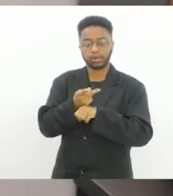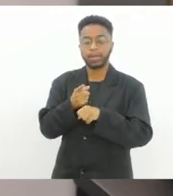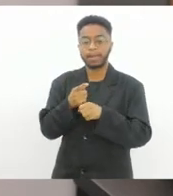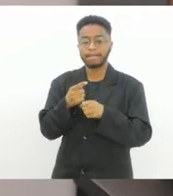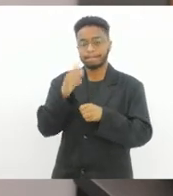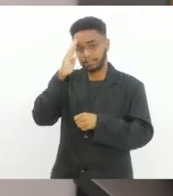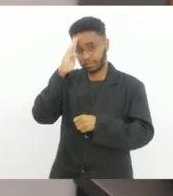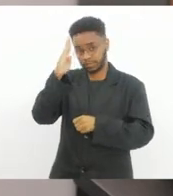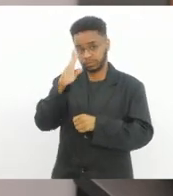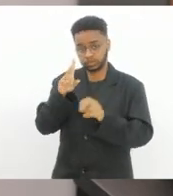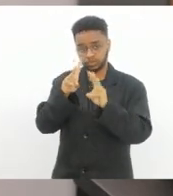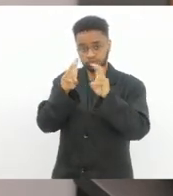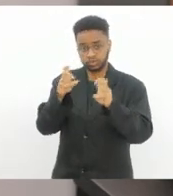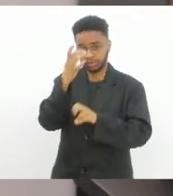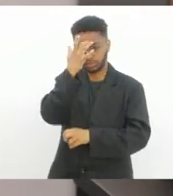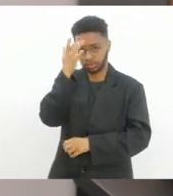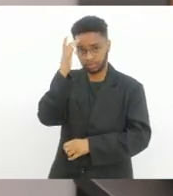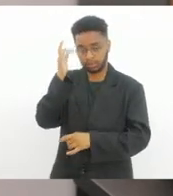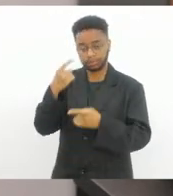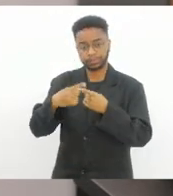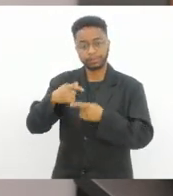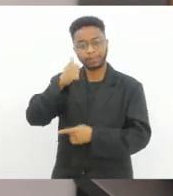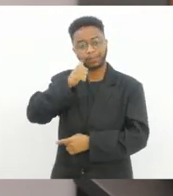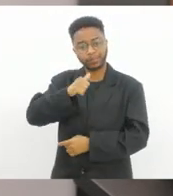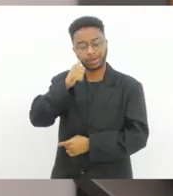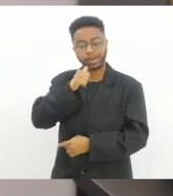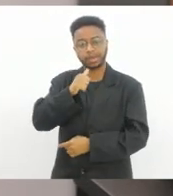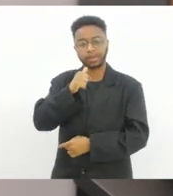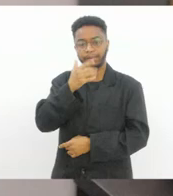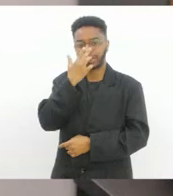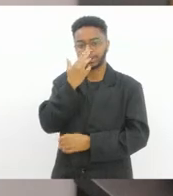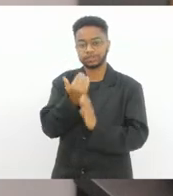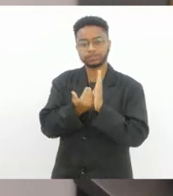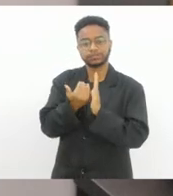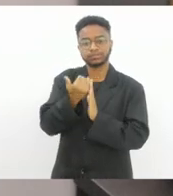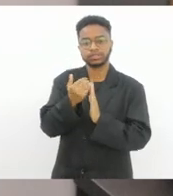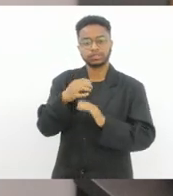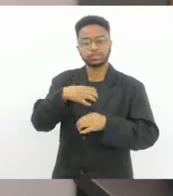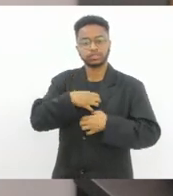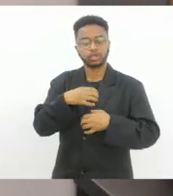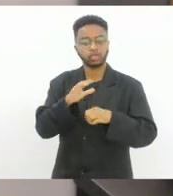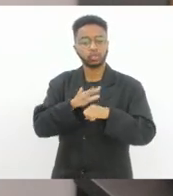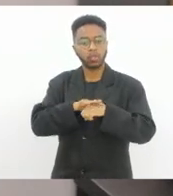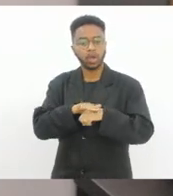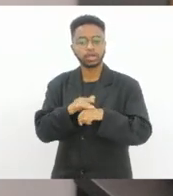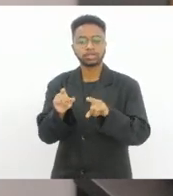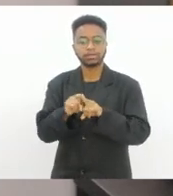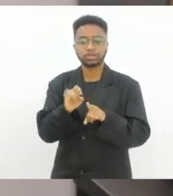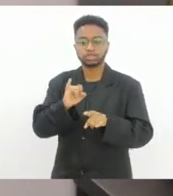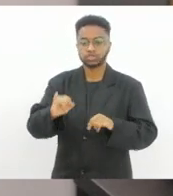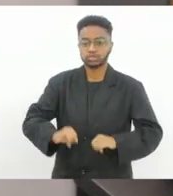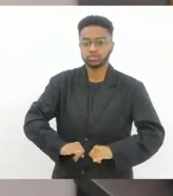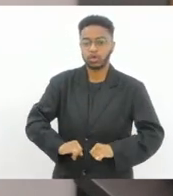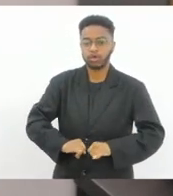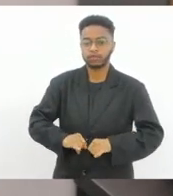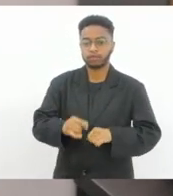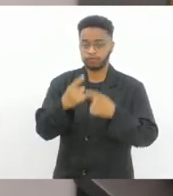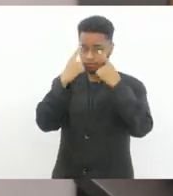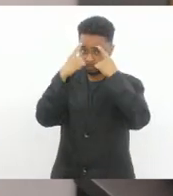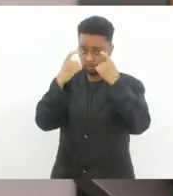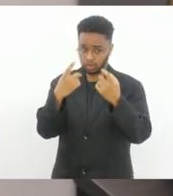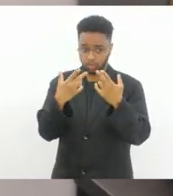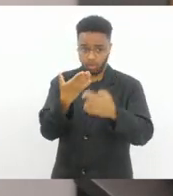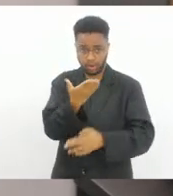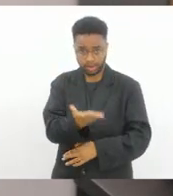As mulheres estão cada vez mais, né, adoecidas, e quando sofrem uma violência terrível como